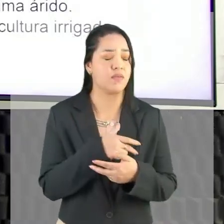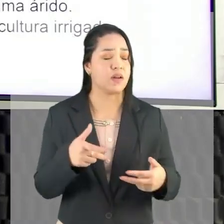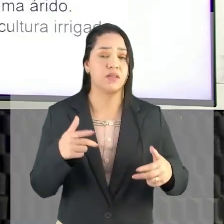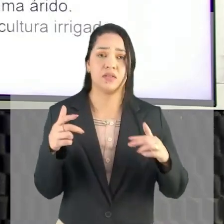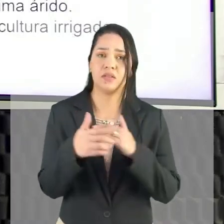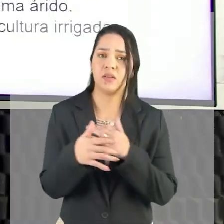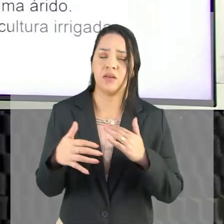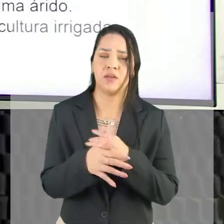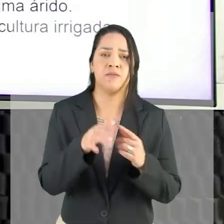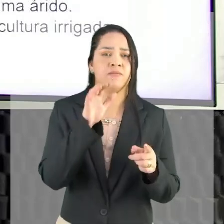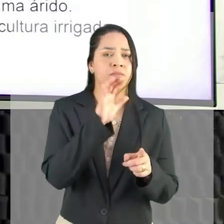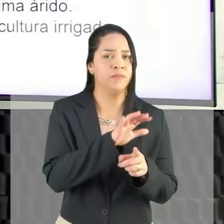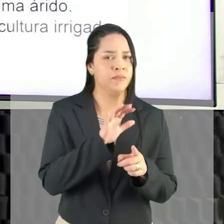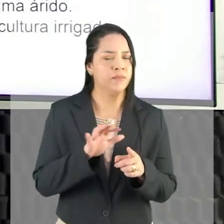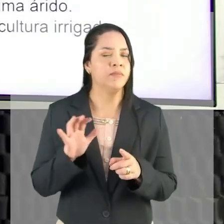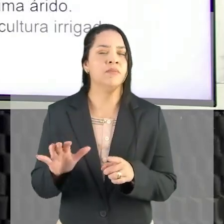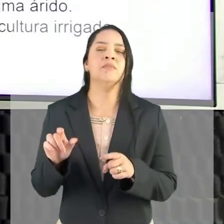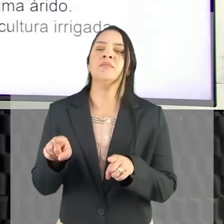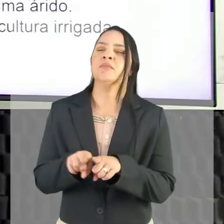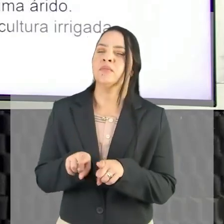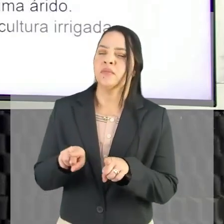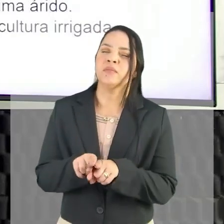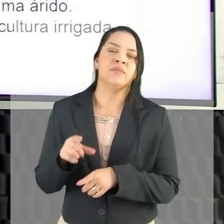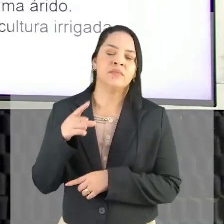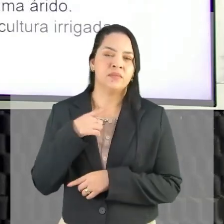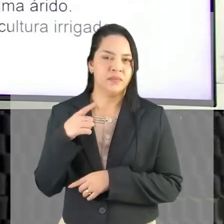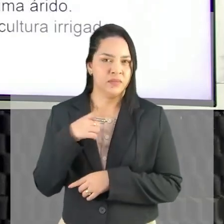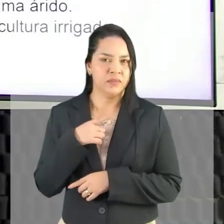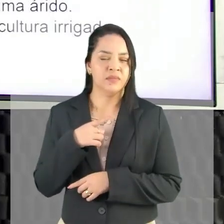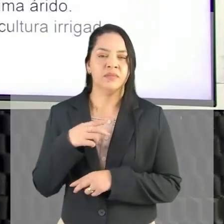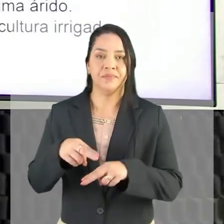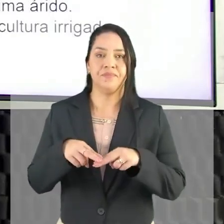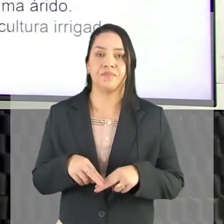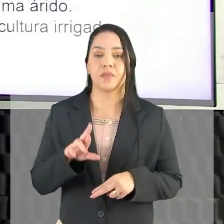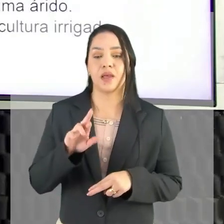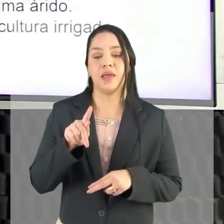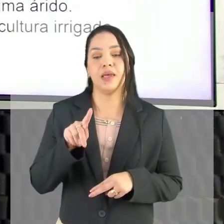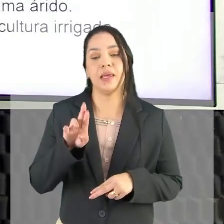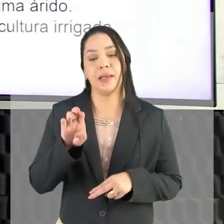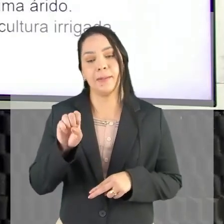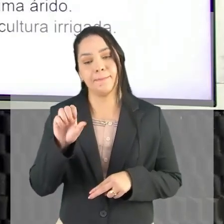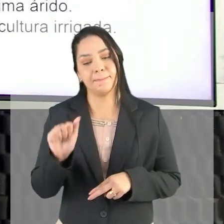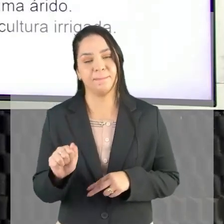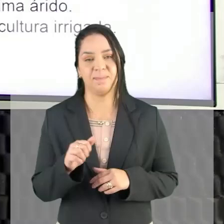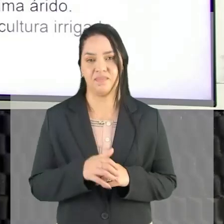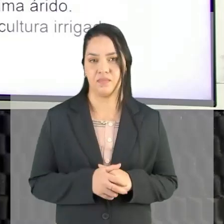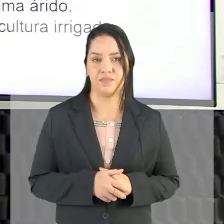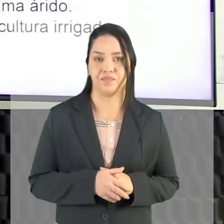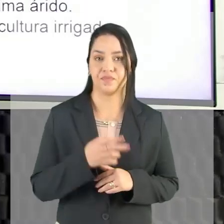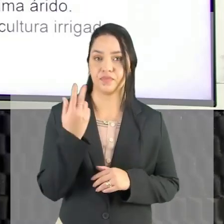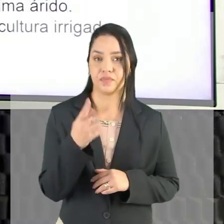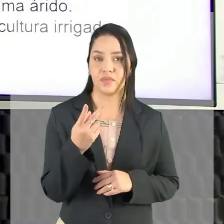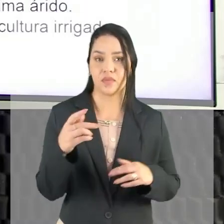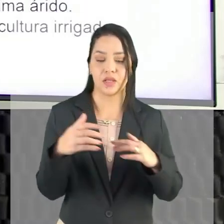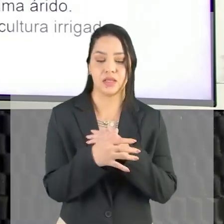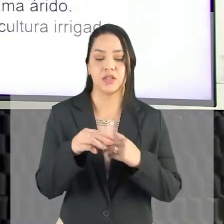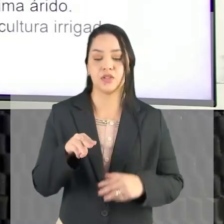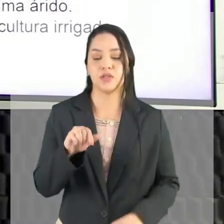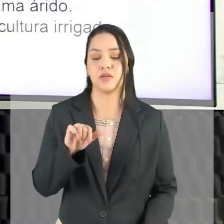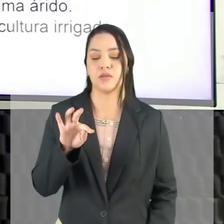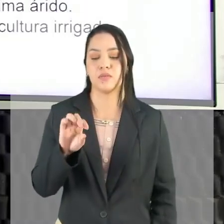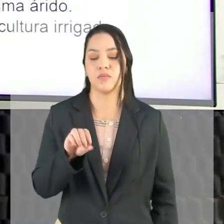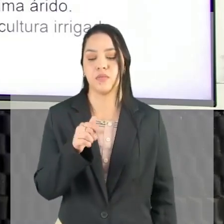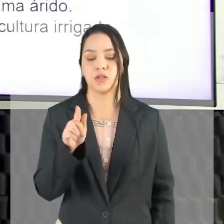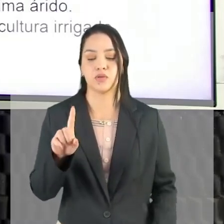foram impactadas, vários povoados que foram impactados por essa represa. Uma delas, a cidade de Matões,